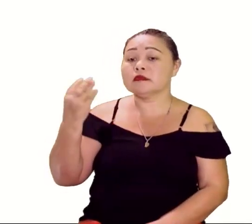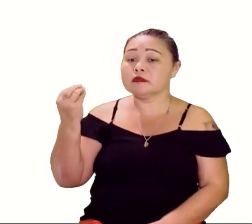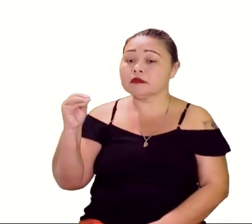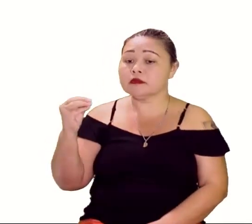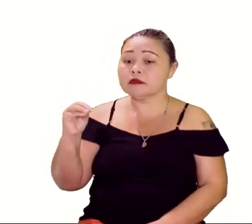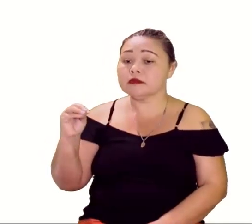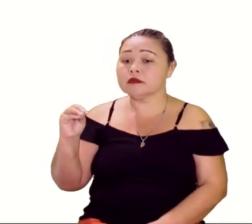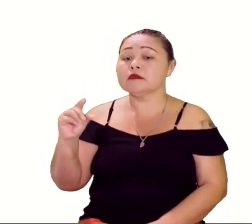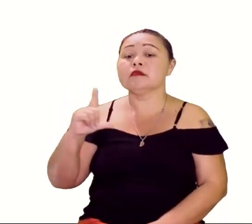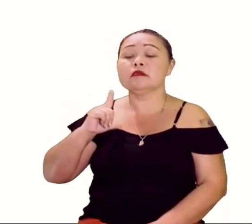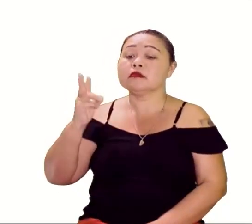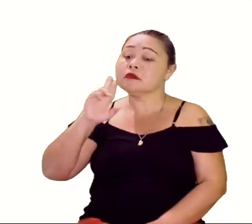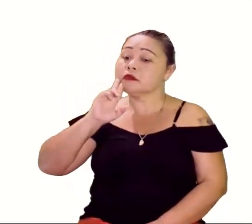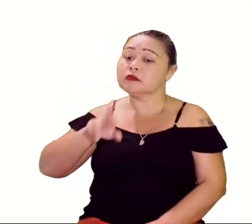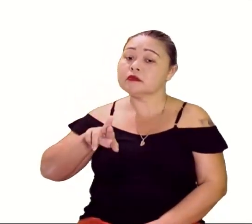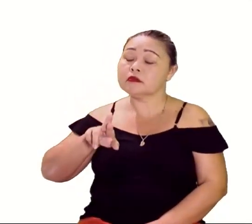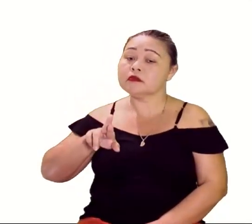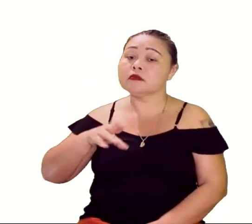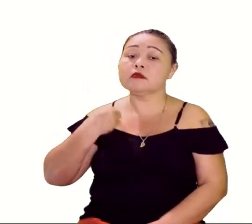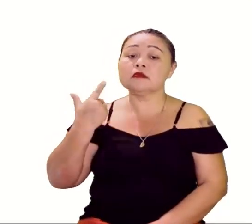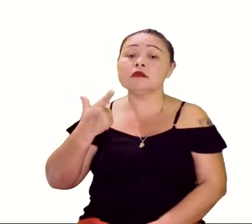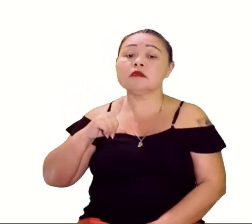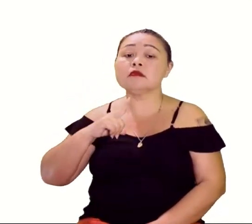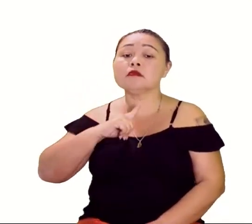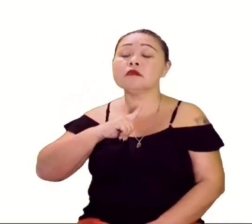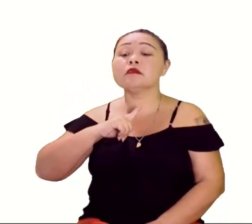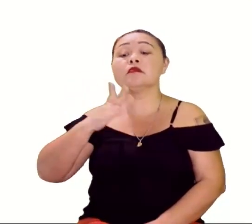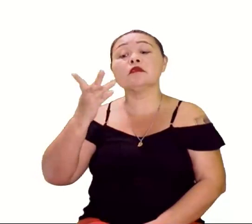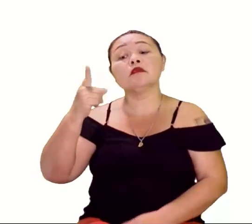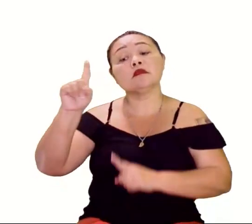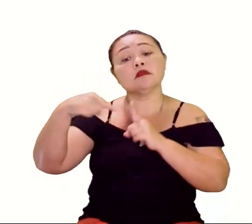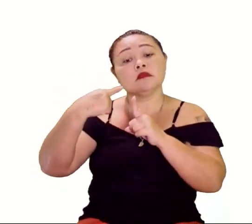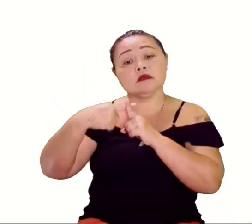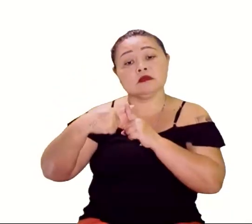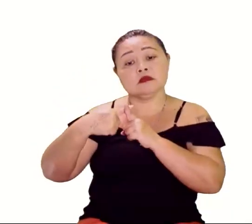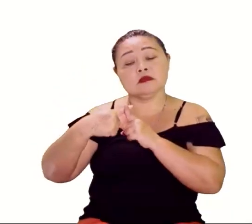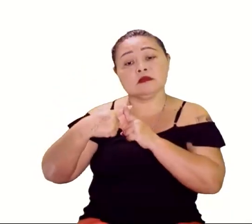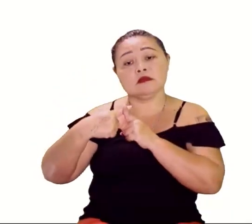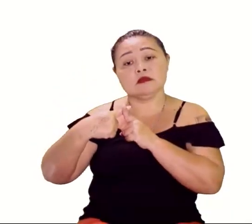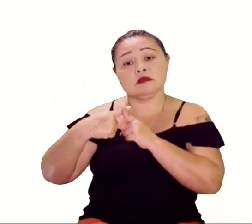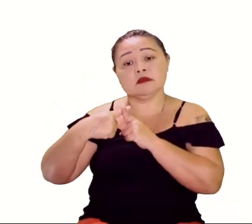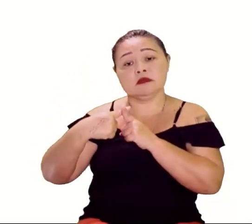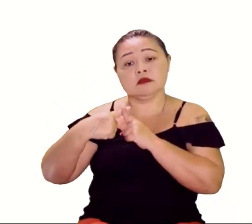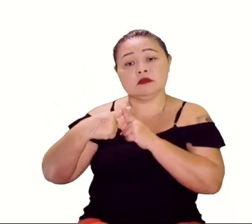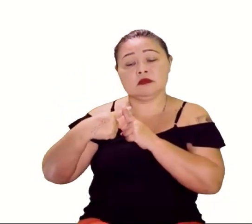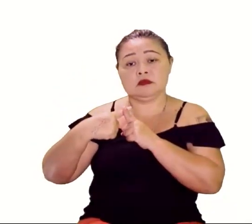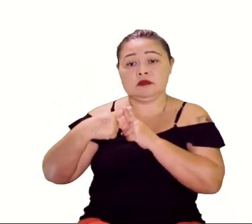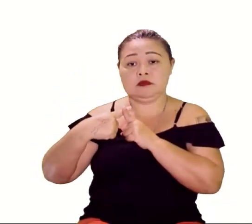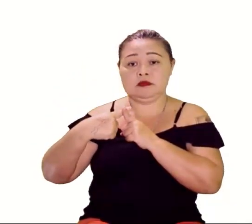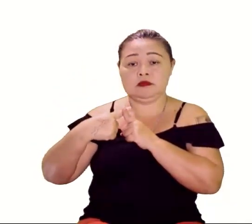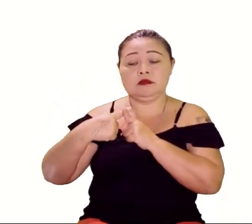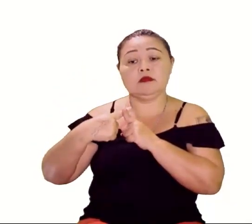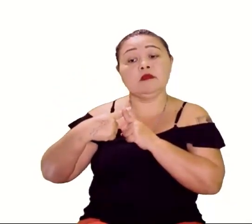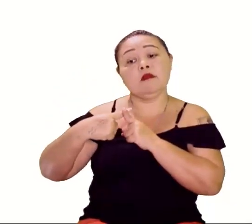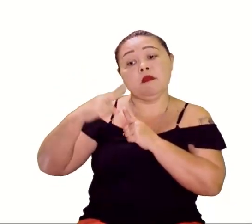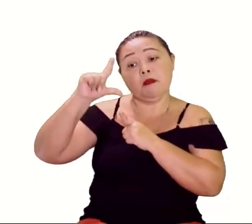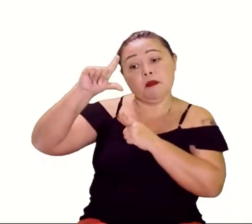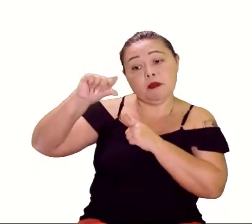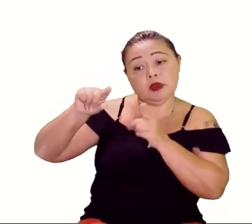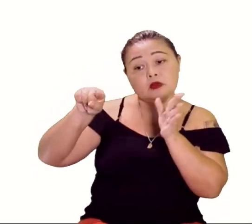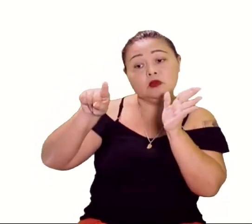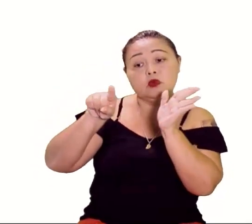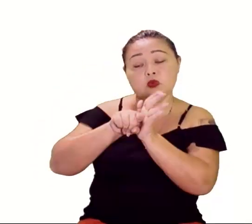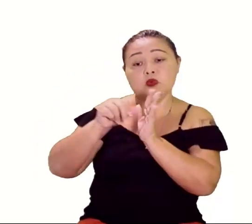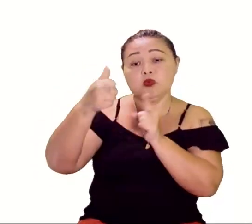que ali dar isso como tudo, né? resposta, né? Onde ela é positiva. Positiva quando for menor que menos meio.